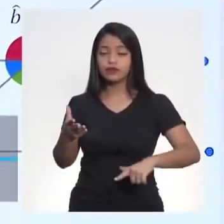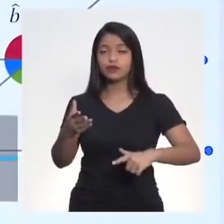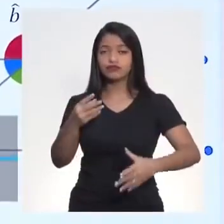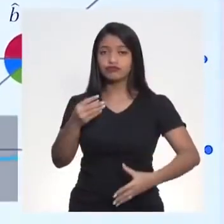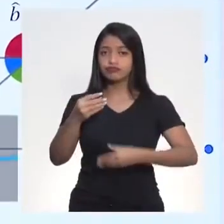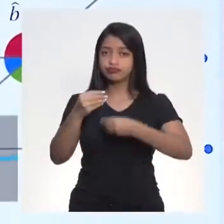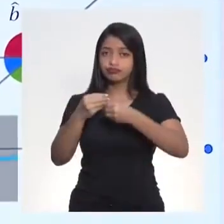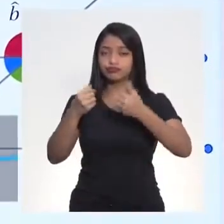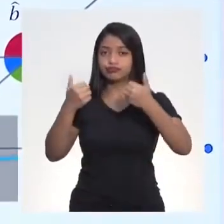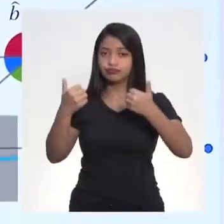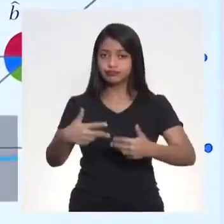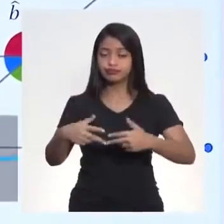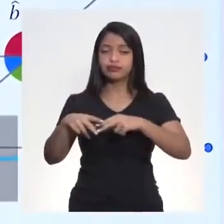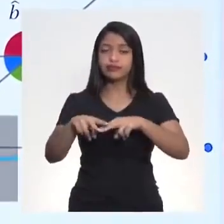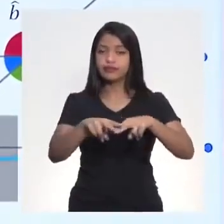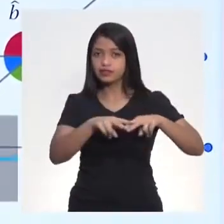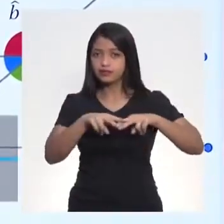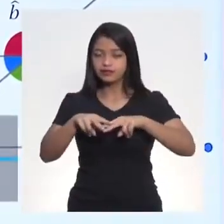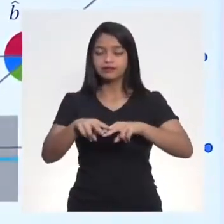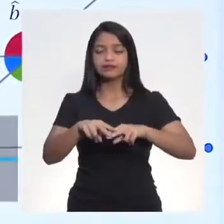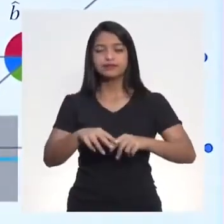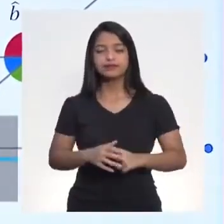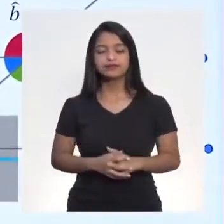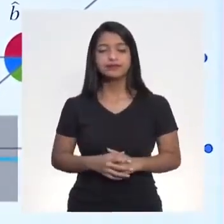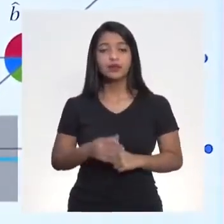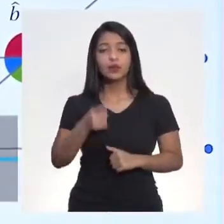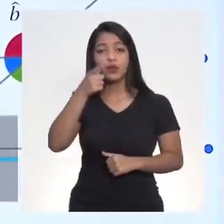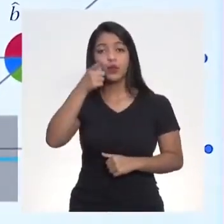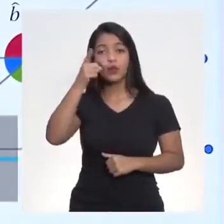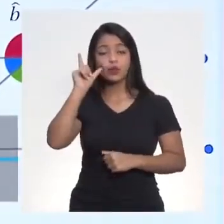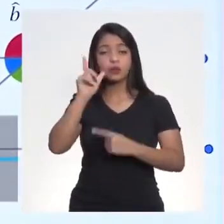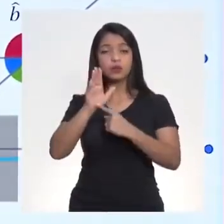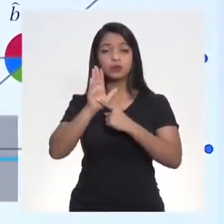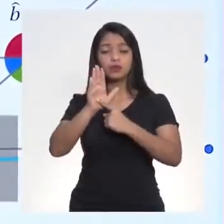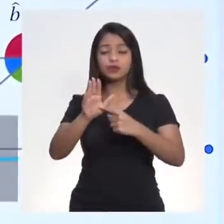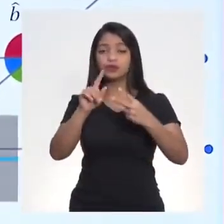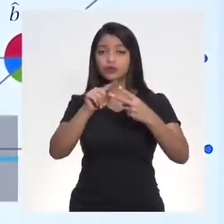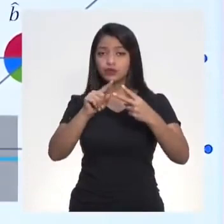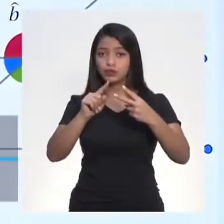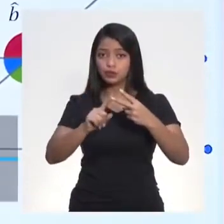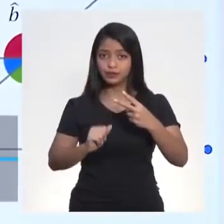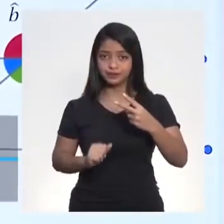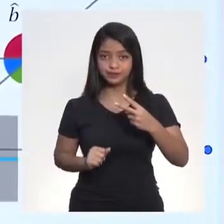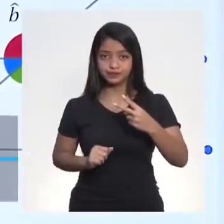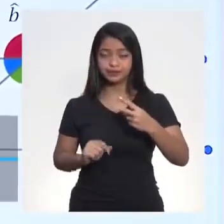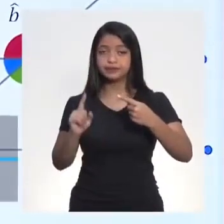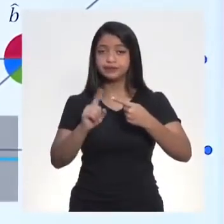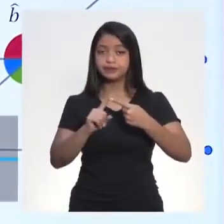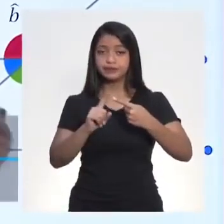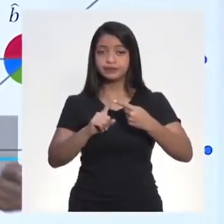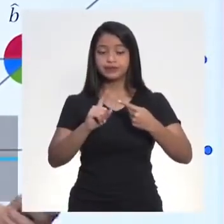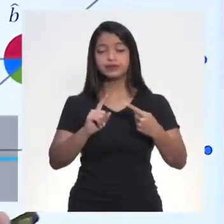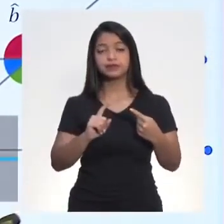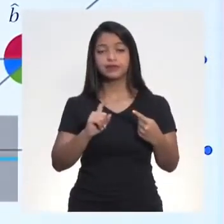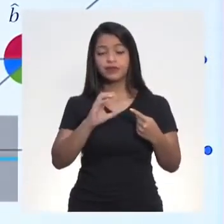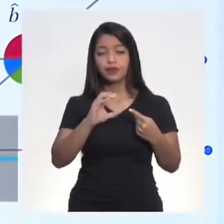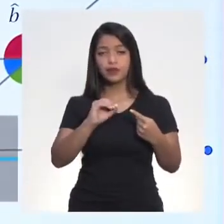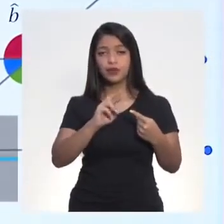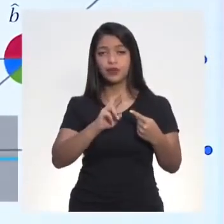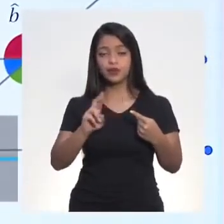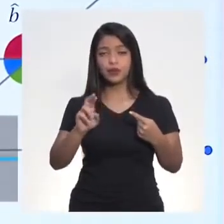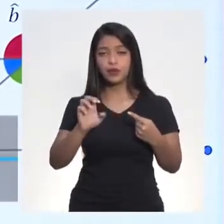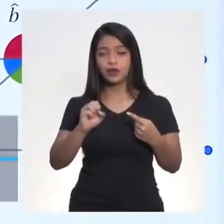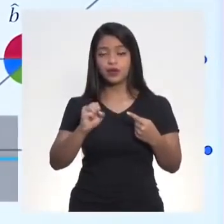caderno. Ontem foi apresentado duas definições para vocês. A questão da correspondência, que eu vou falar